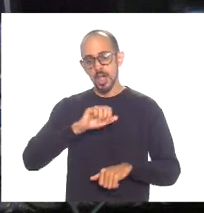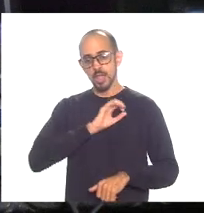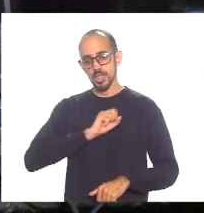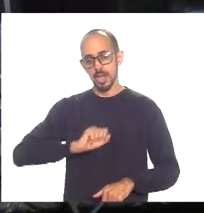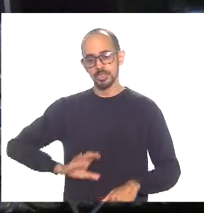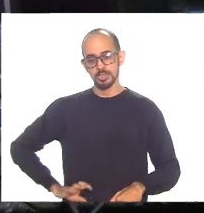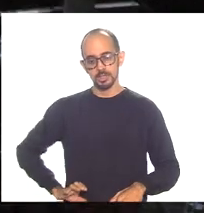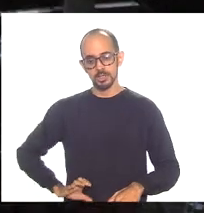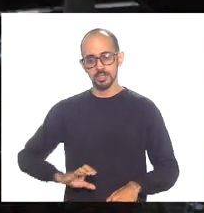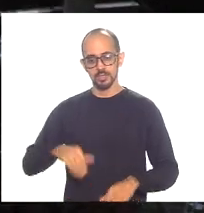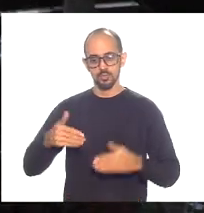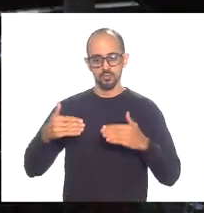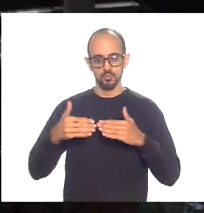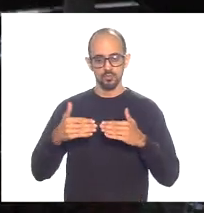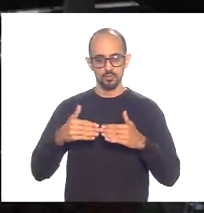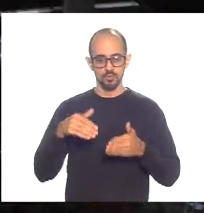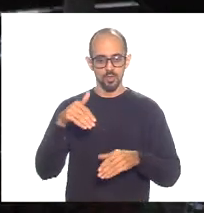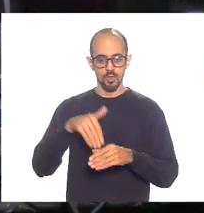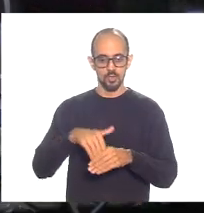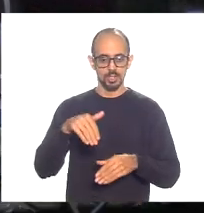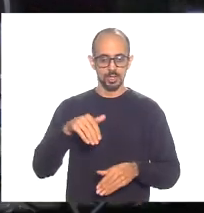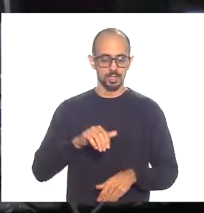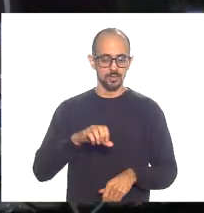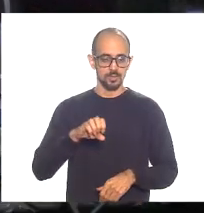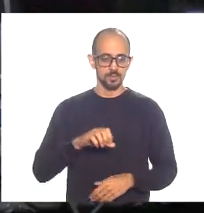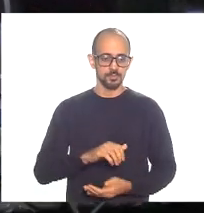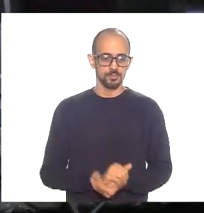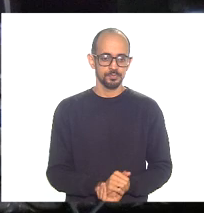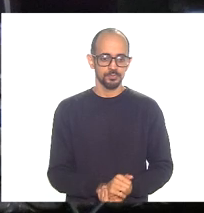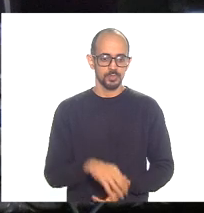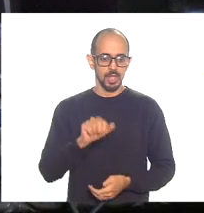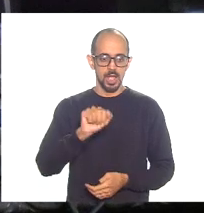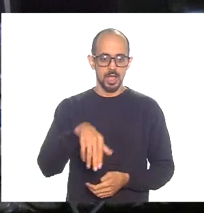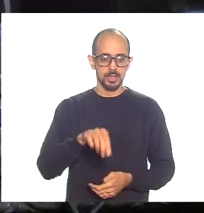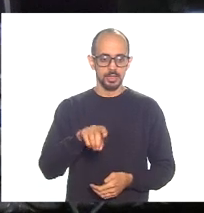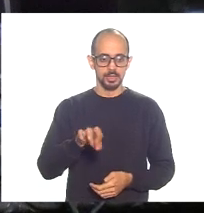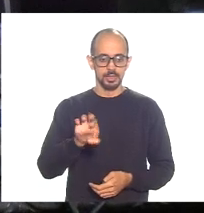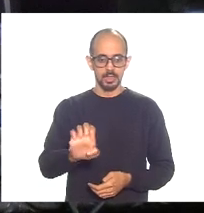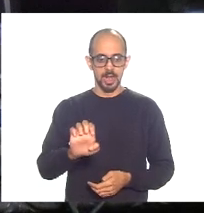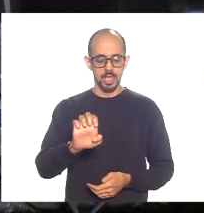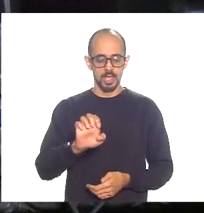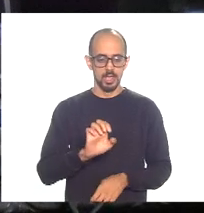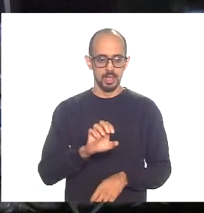Siciliano. Favorável. Deputado André Correia.